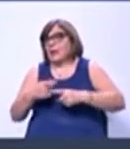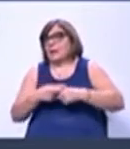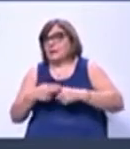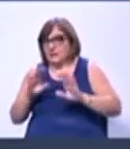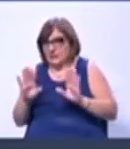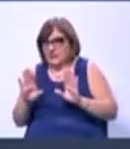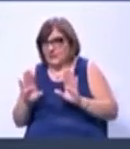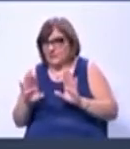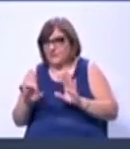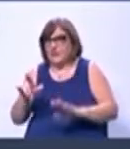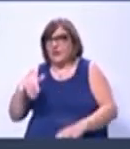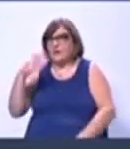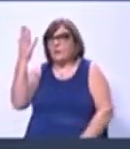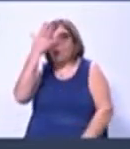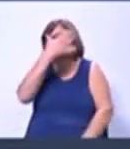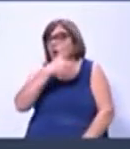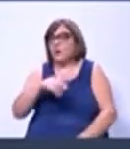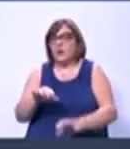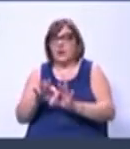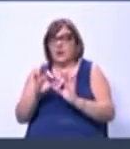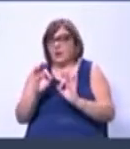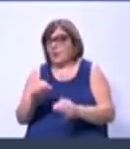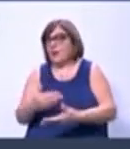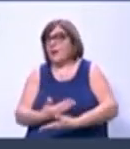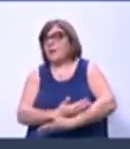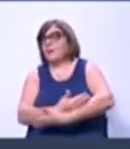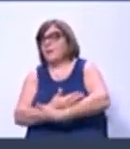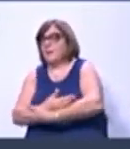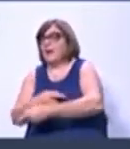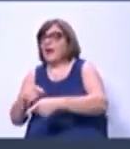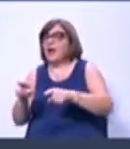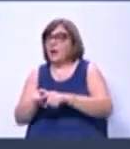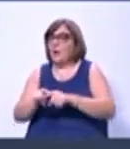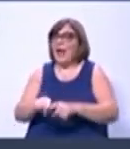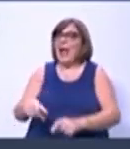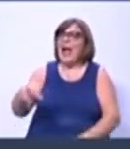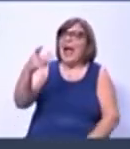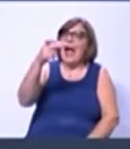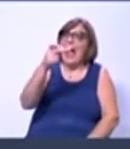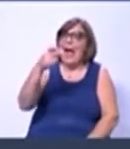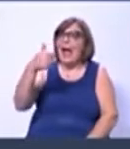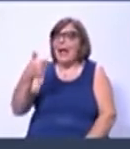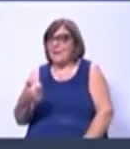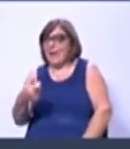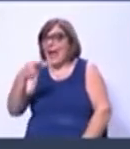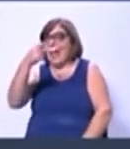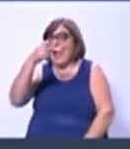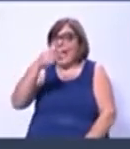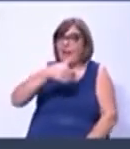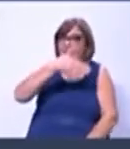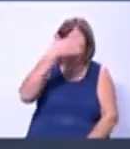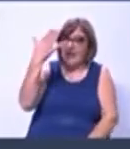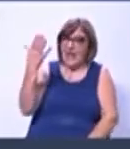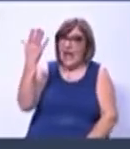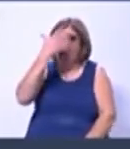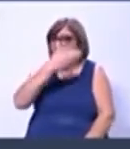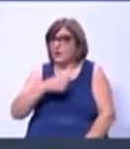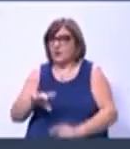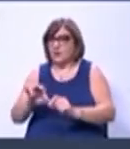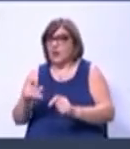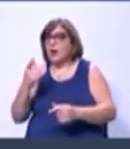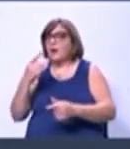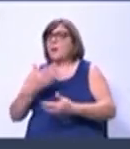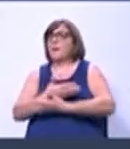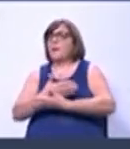necessidade. Da parte da noite é a mesma coisa, eu costumo chamar-lhe o turno A e o turno B. Ou seja, durante a noite não há razão para que o